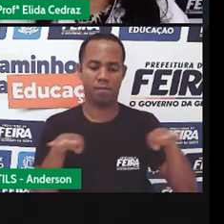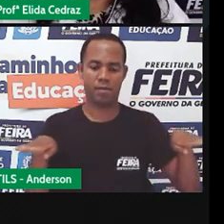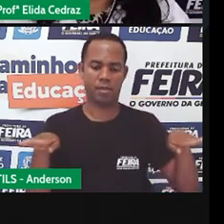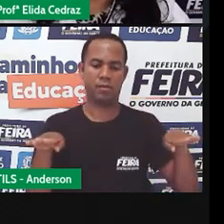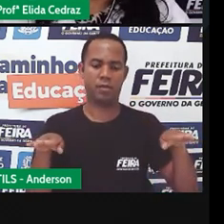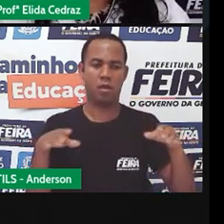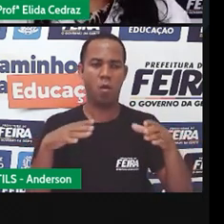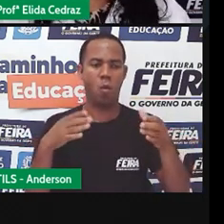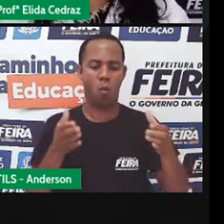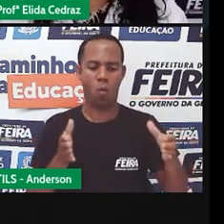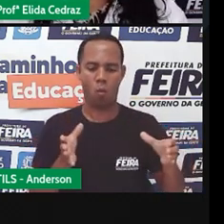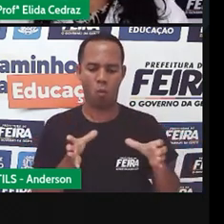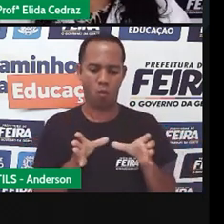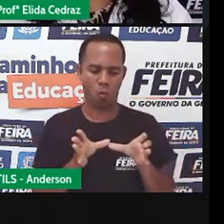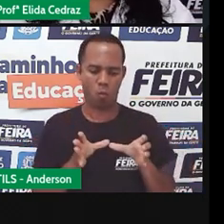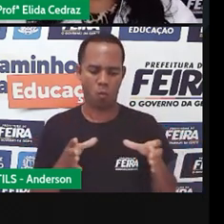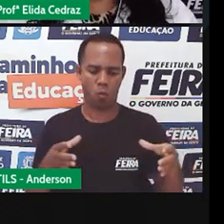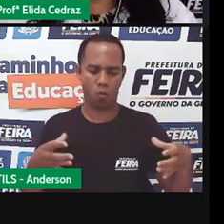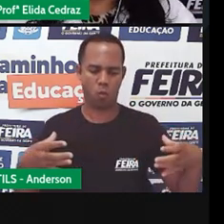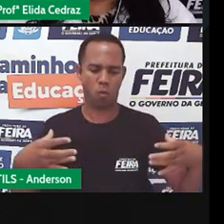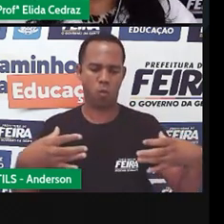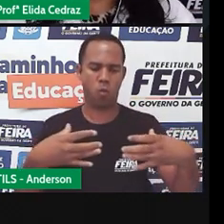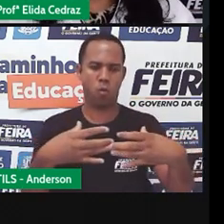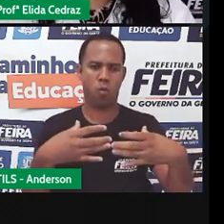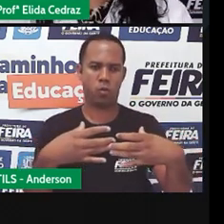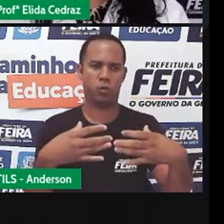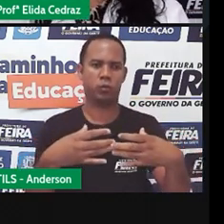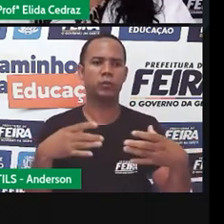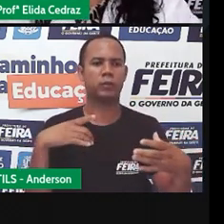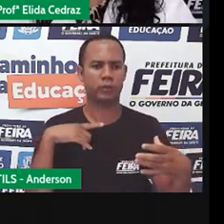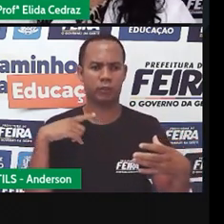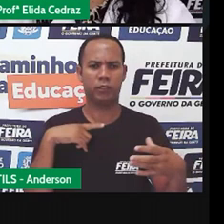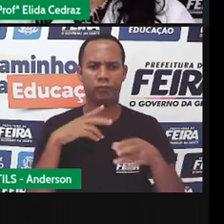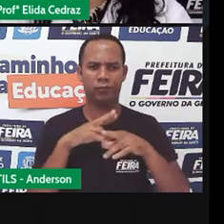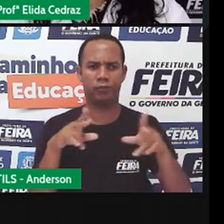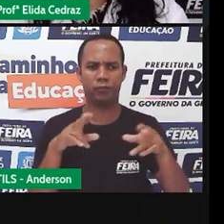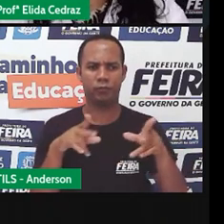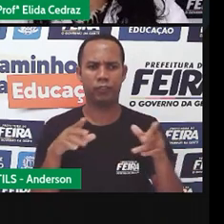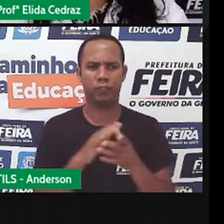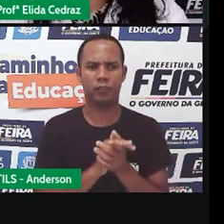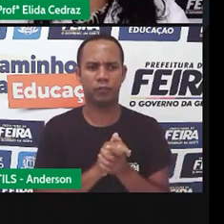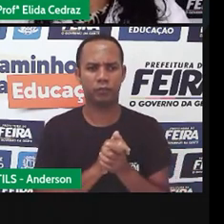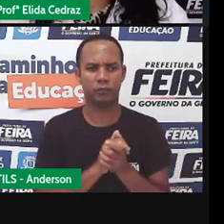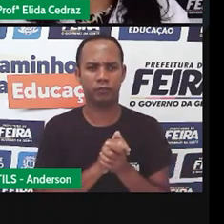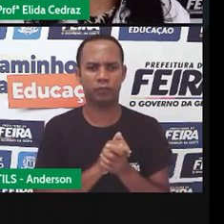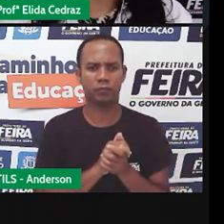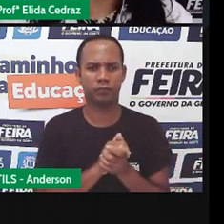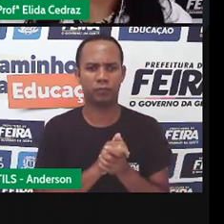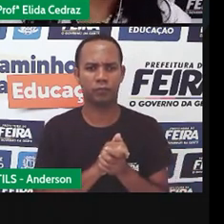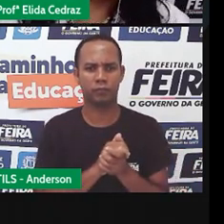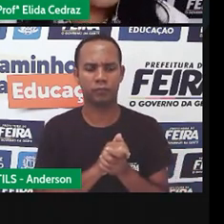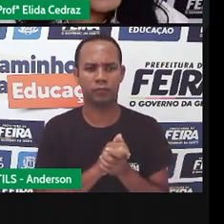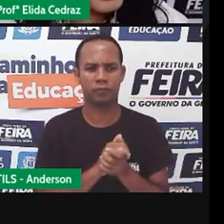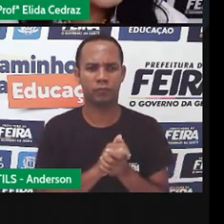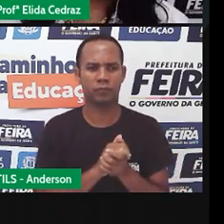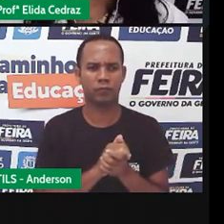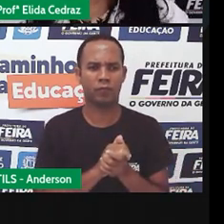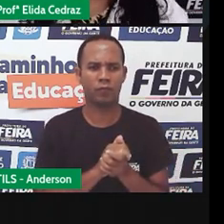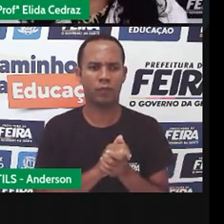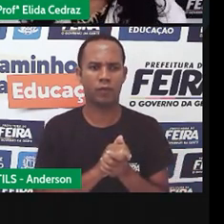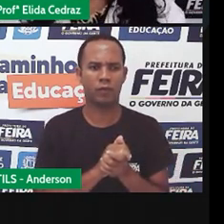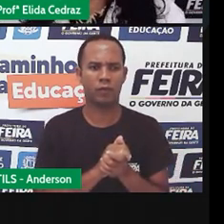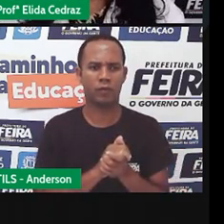círculo. Outras, a mesa é quadrada. Outras, é retangular. Você gosta